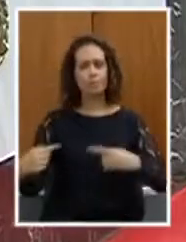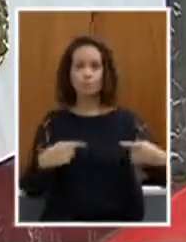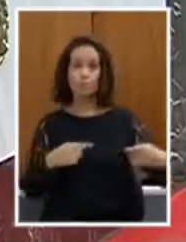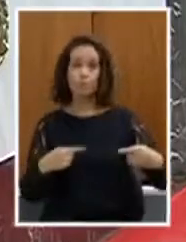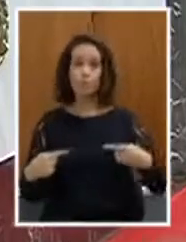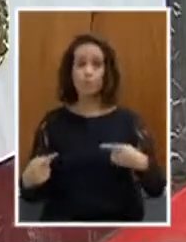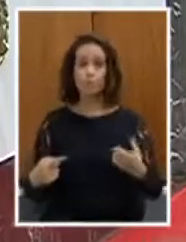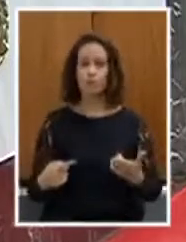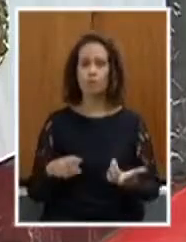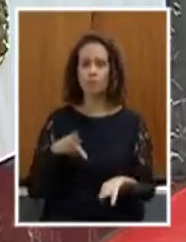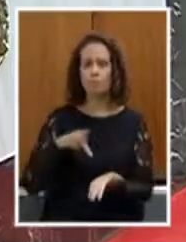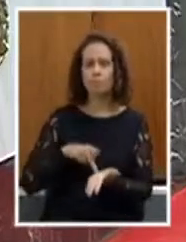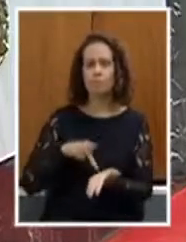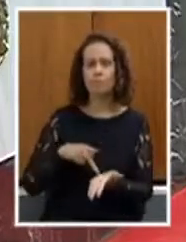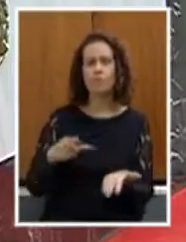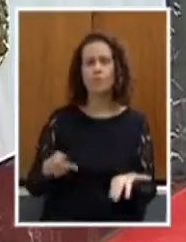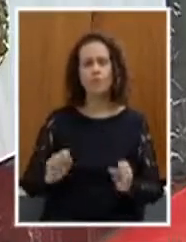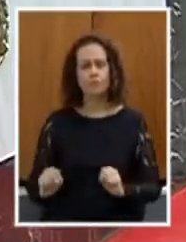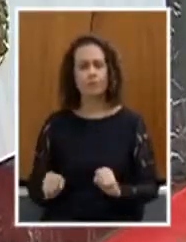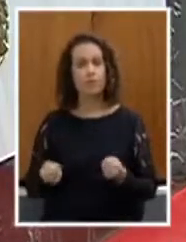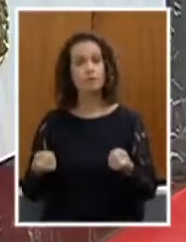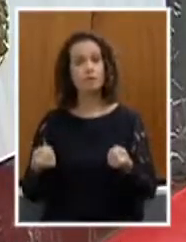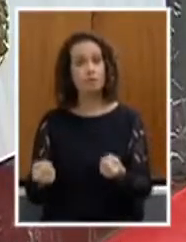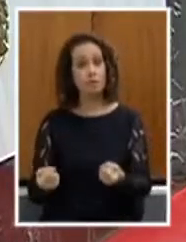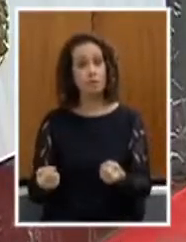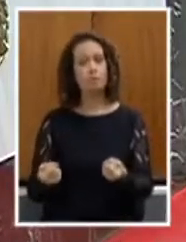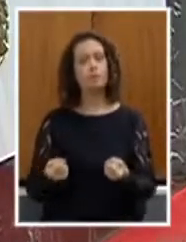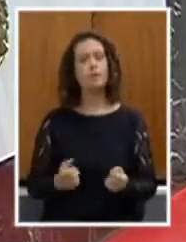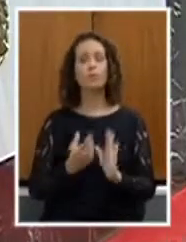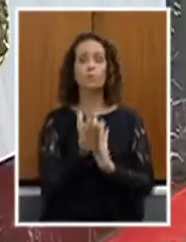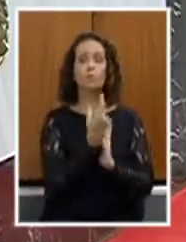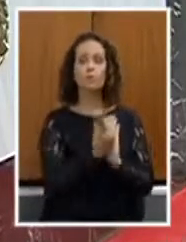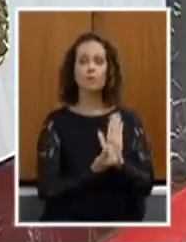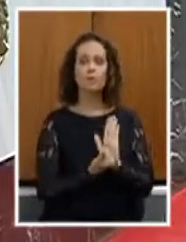necessário do fortalecimento do